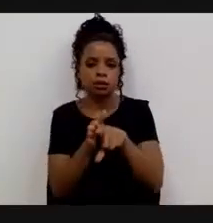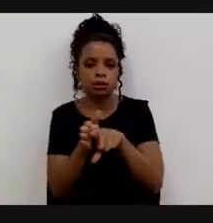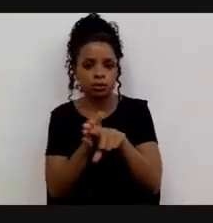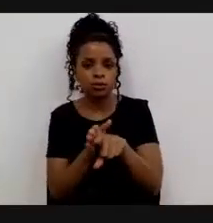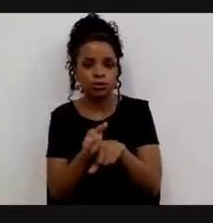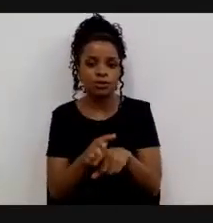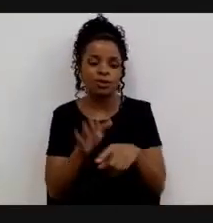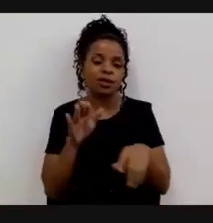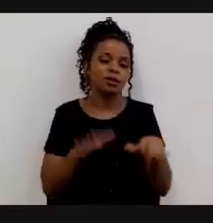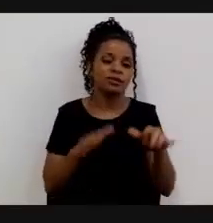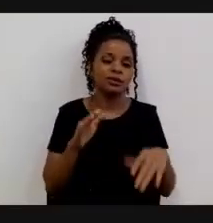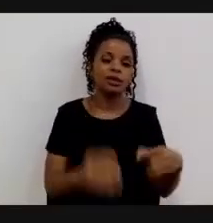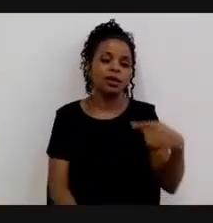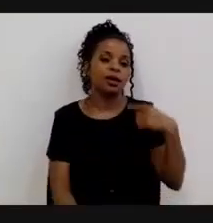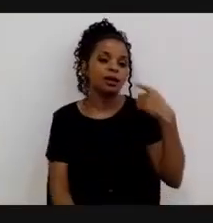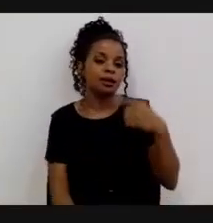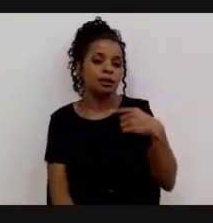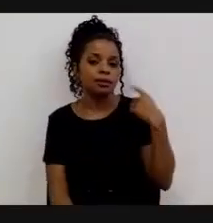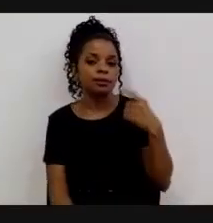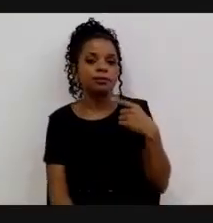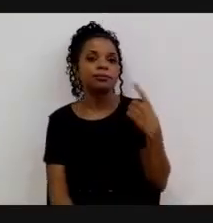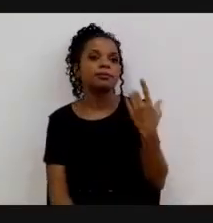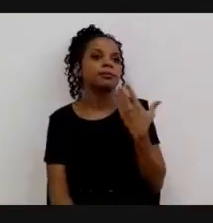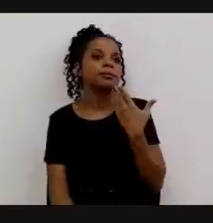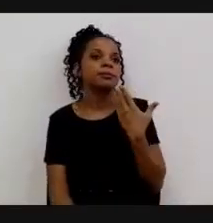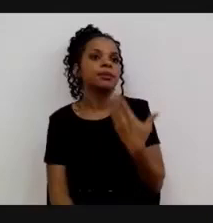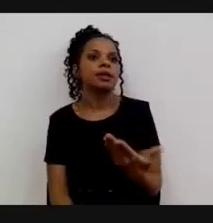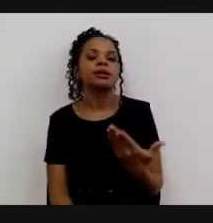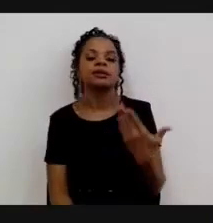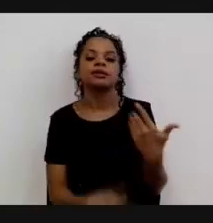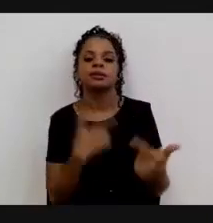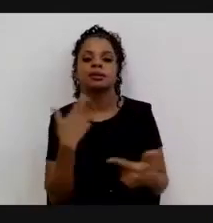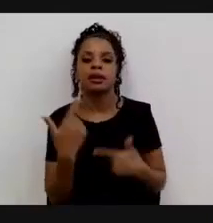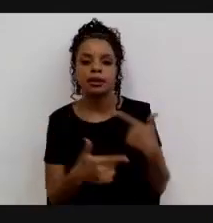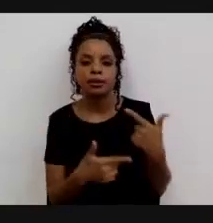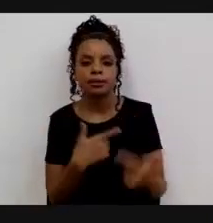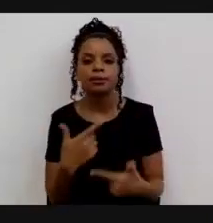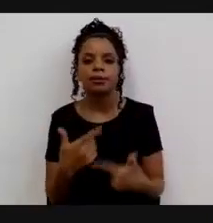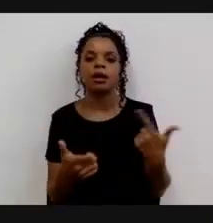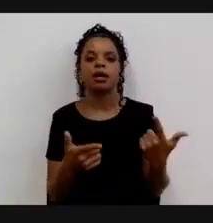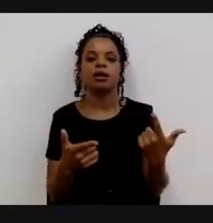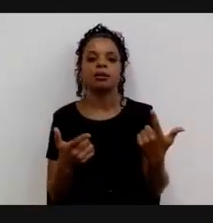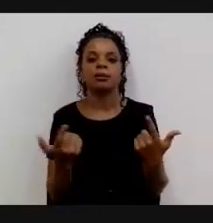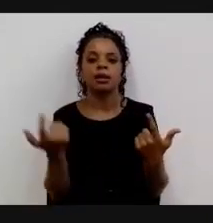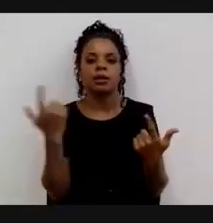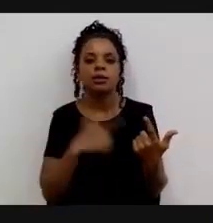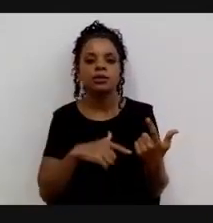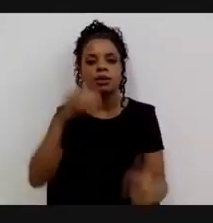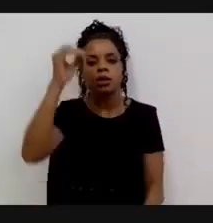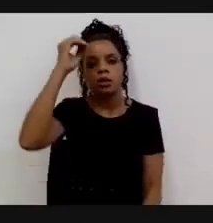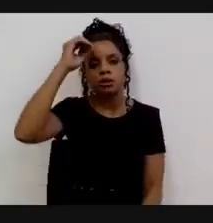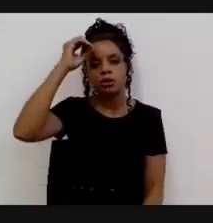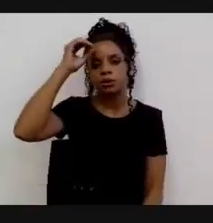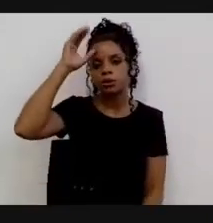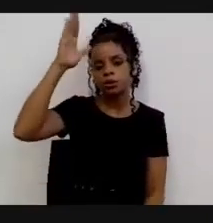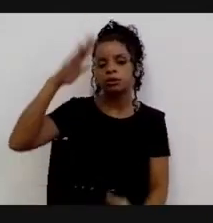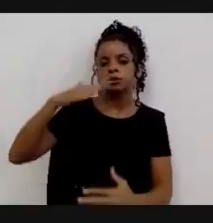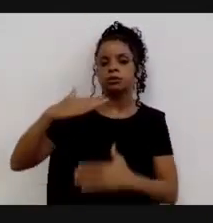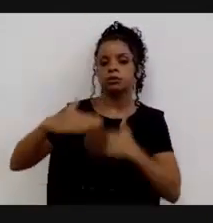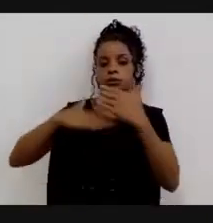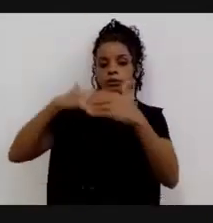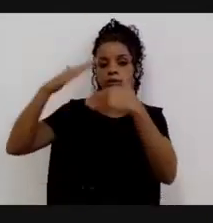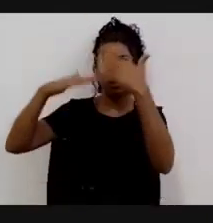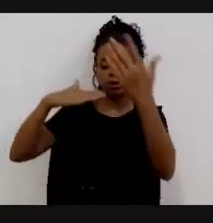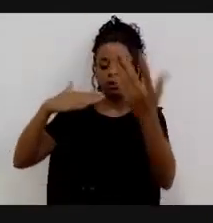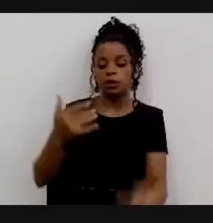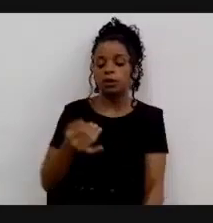nos pedem uma série de trabalhos que demandam a apropriação de conhecimento ou a própria construção. Eu, por exemplo, sou